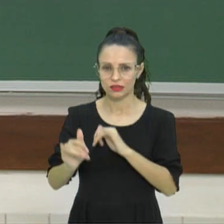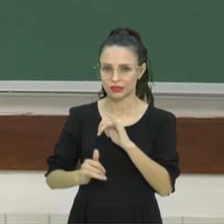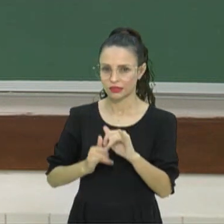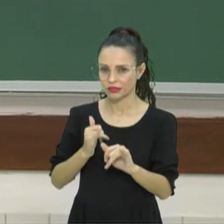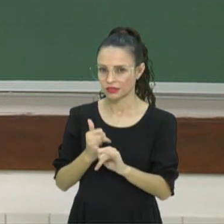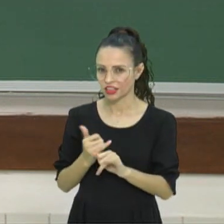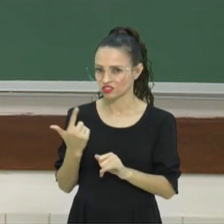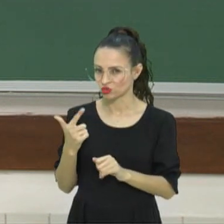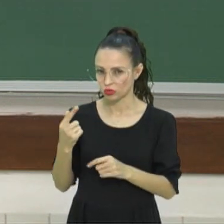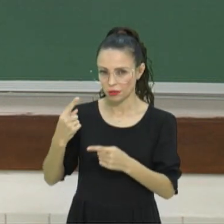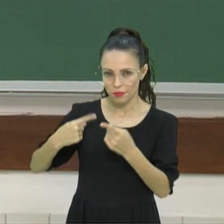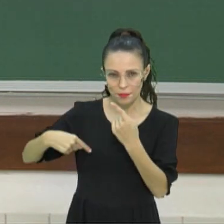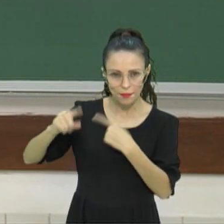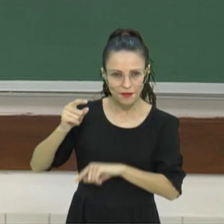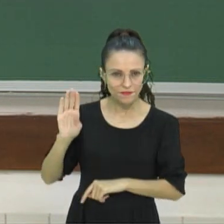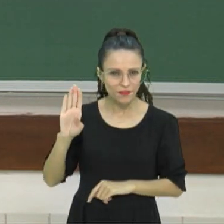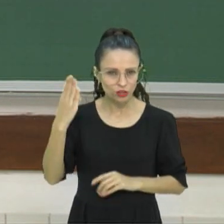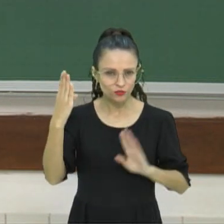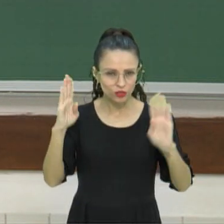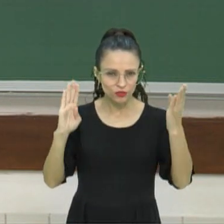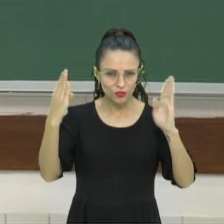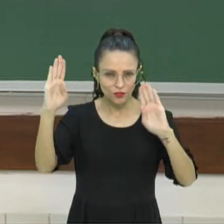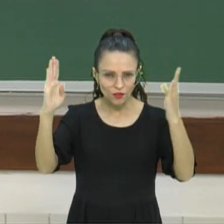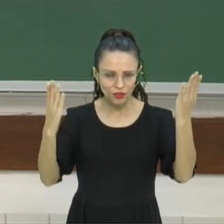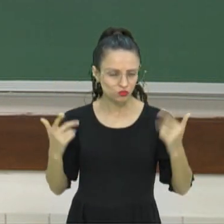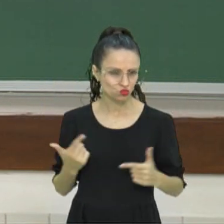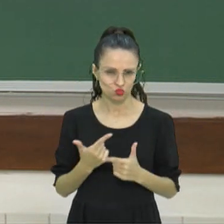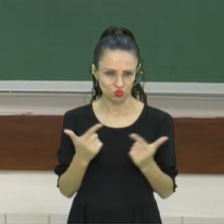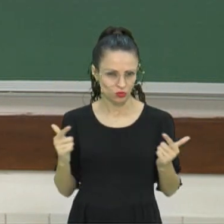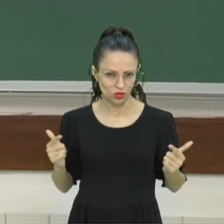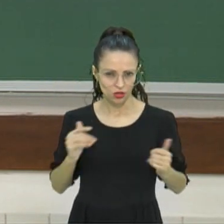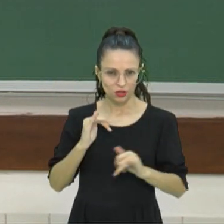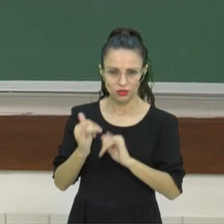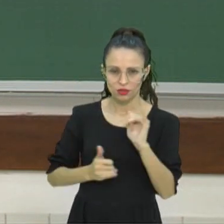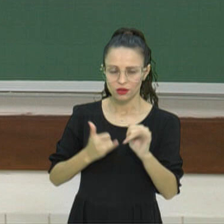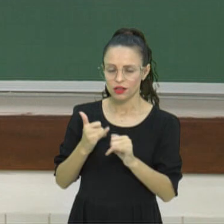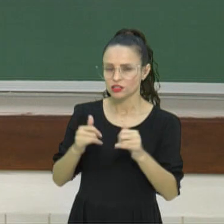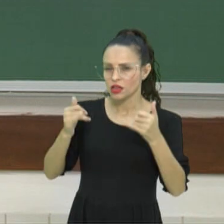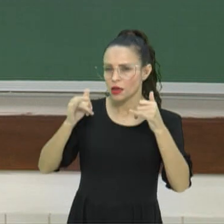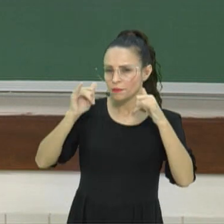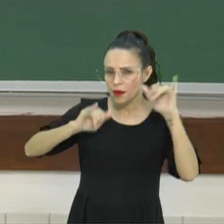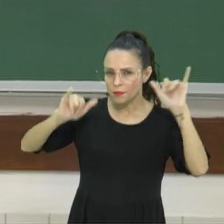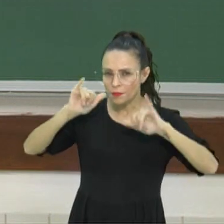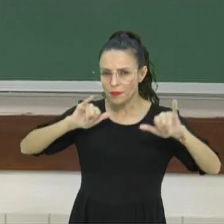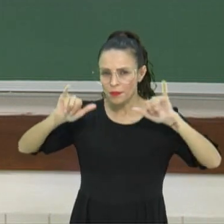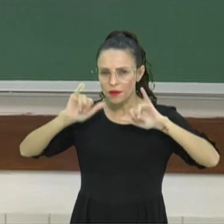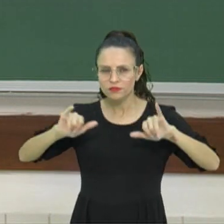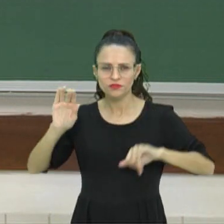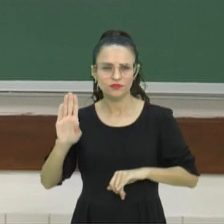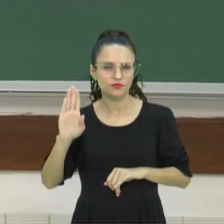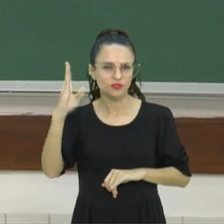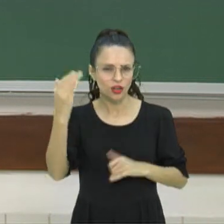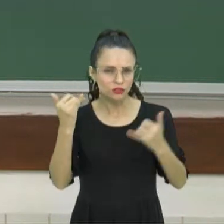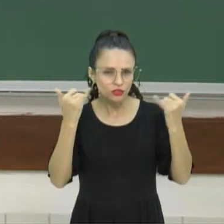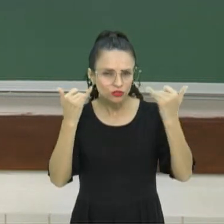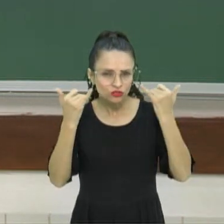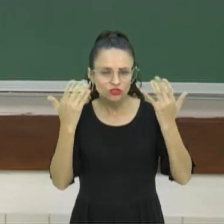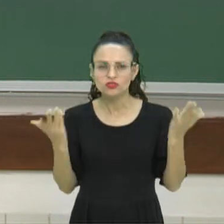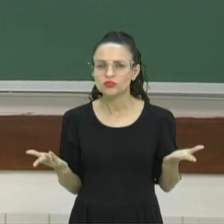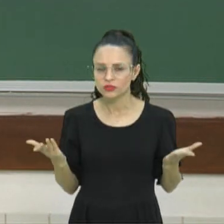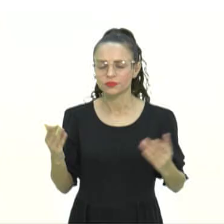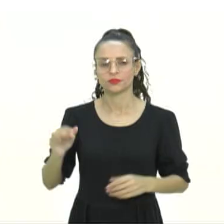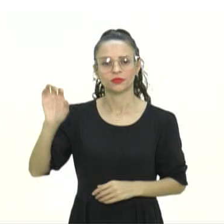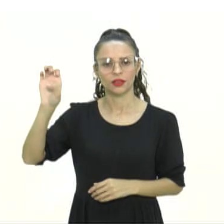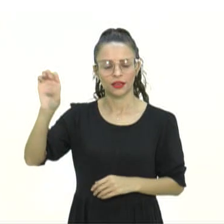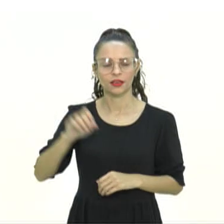não circulam informações falsas? Na internet não circulam as fake news? E a letra